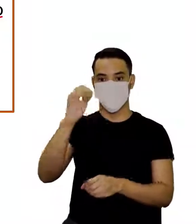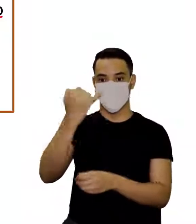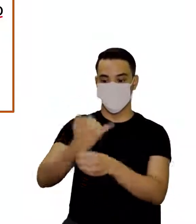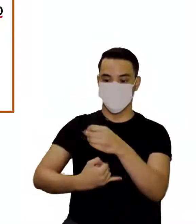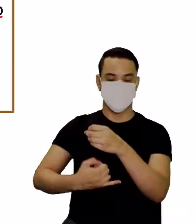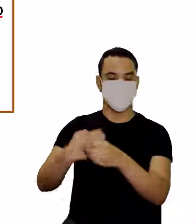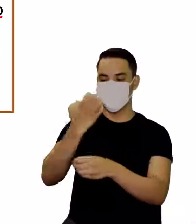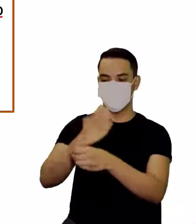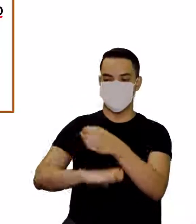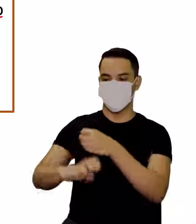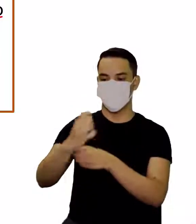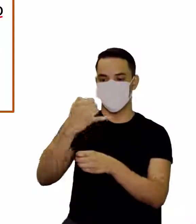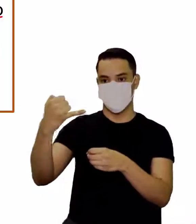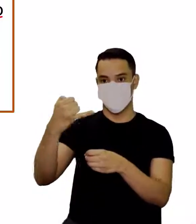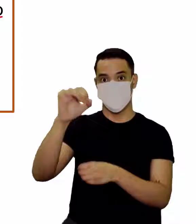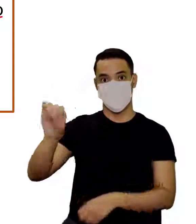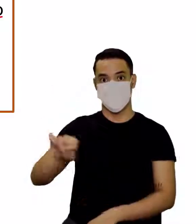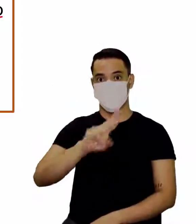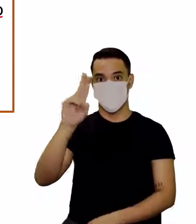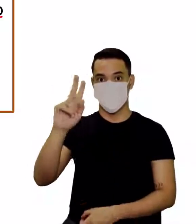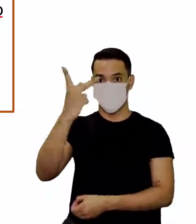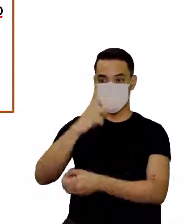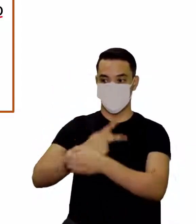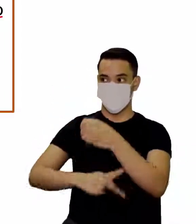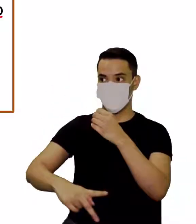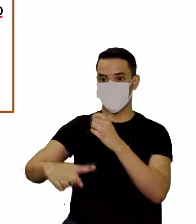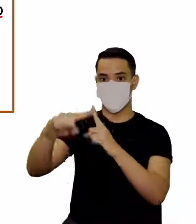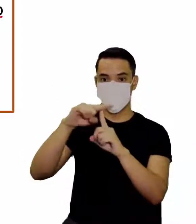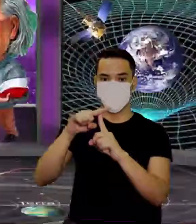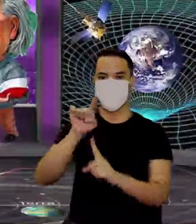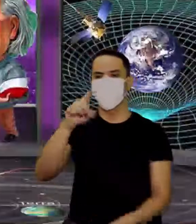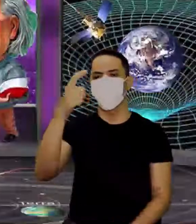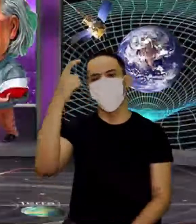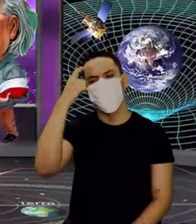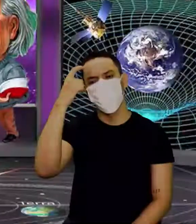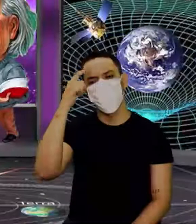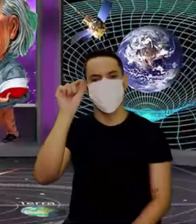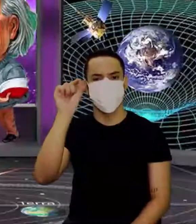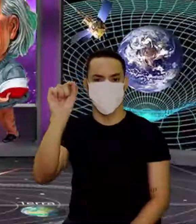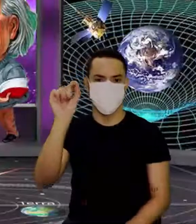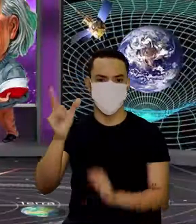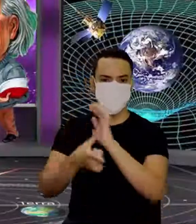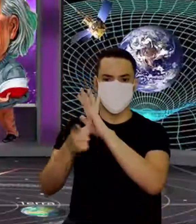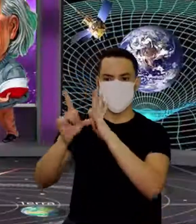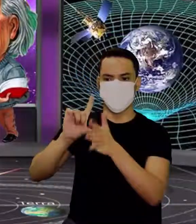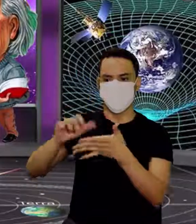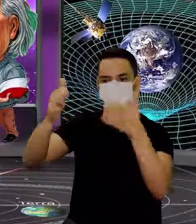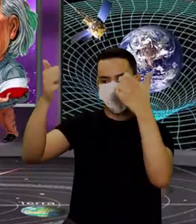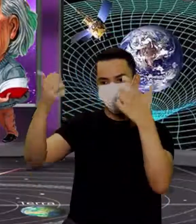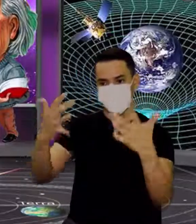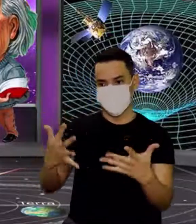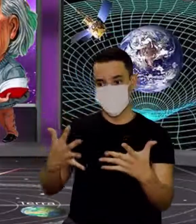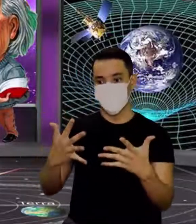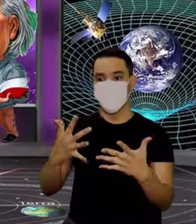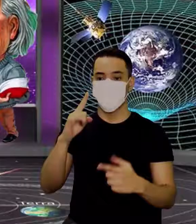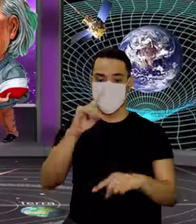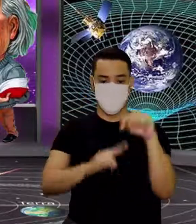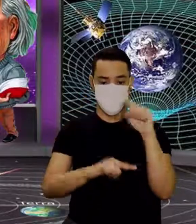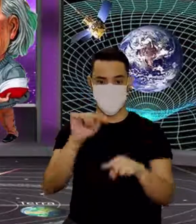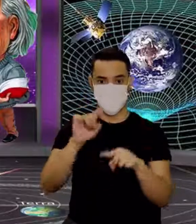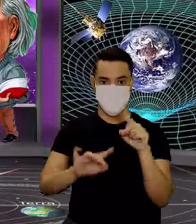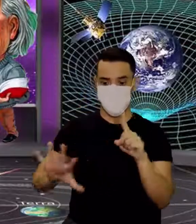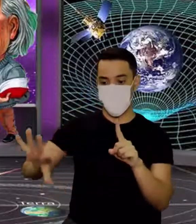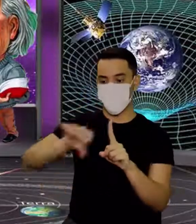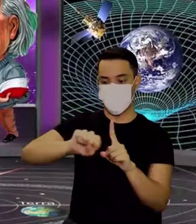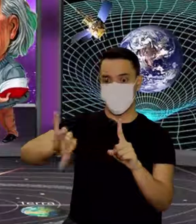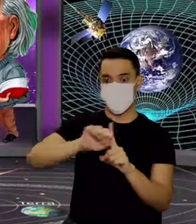ou negativamente. Aí o que que você pensa? Quando nós falamos carregar um corpo, é uma